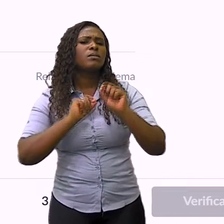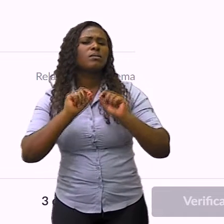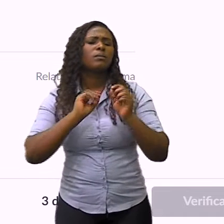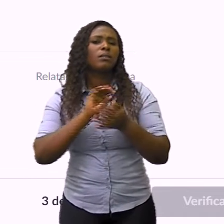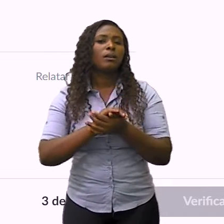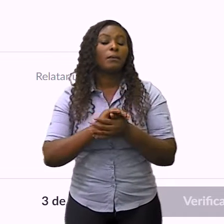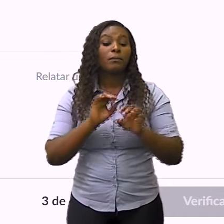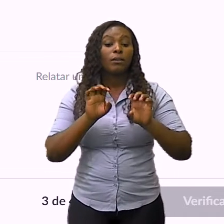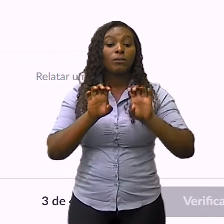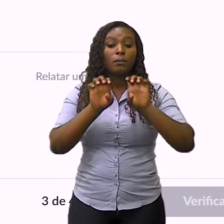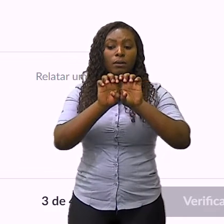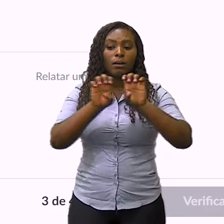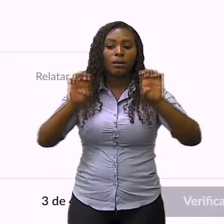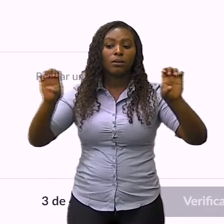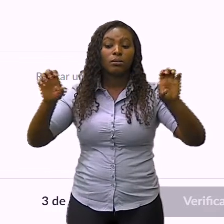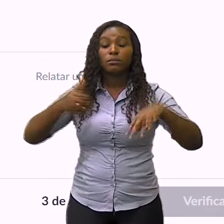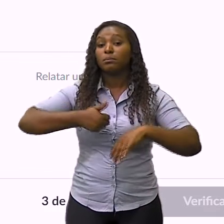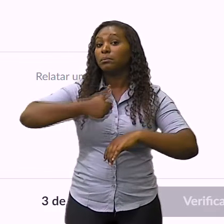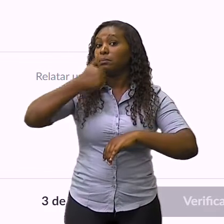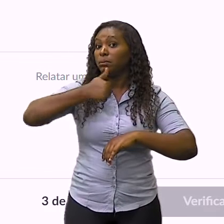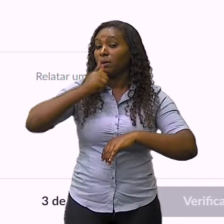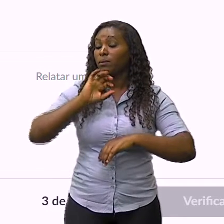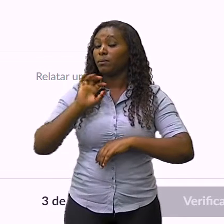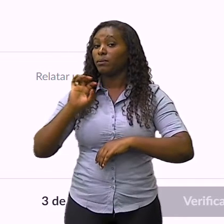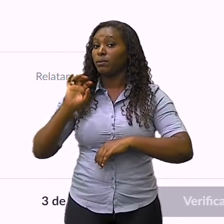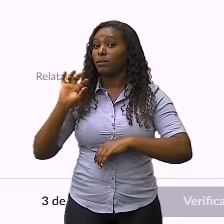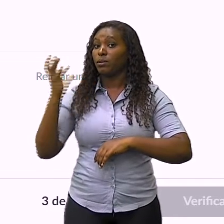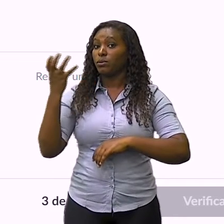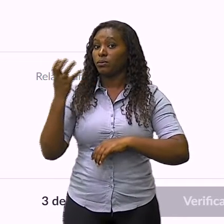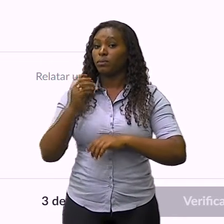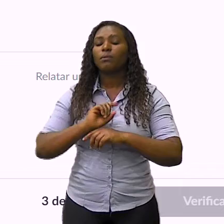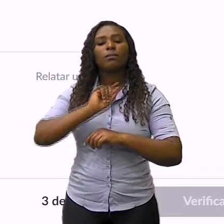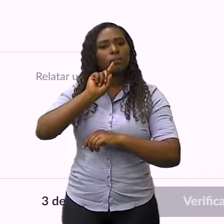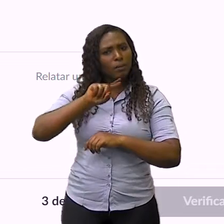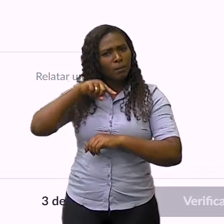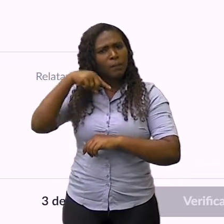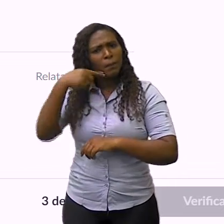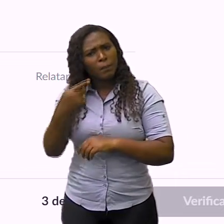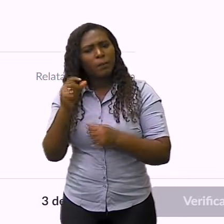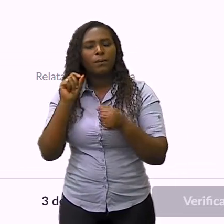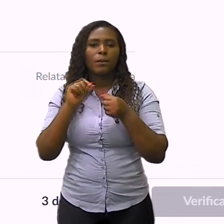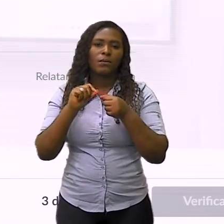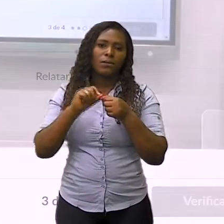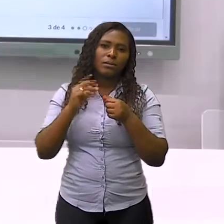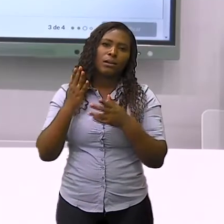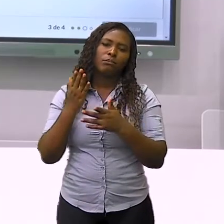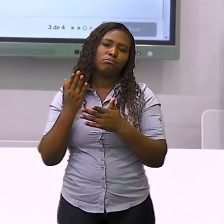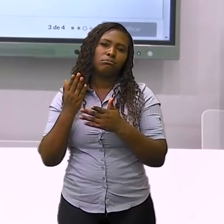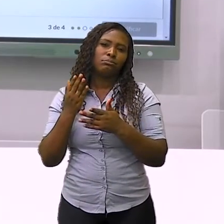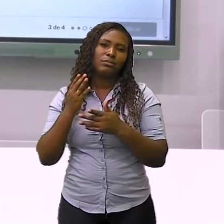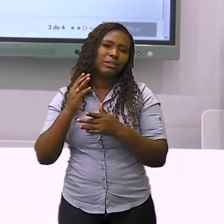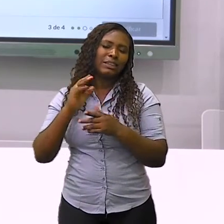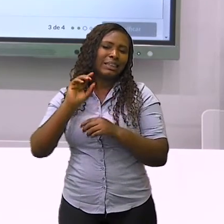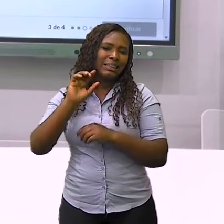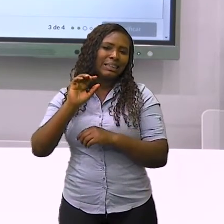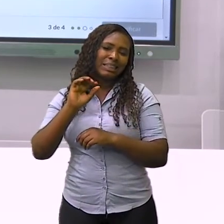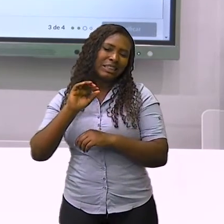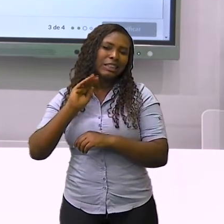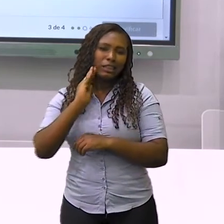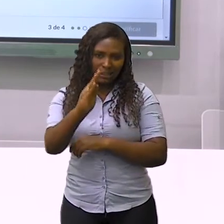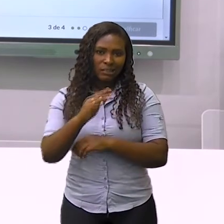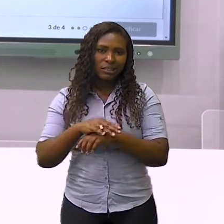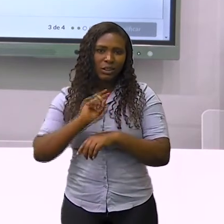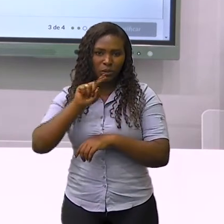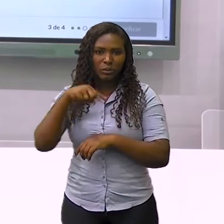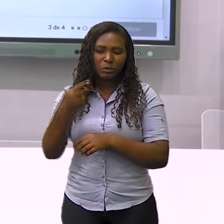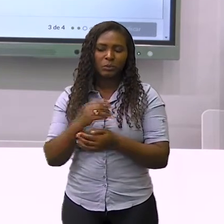6, ok? Pessoal, nós vamos agora aplicar alguns exercícios de equação de segundo grau usando